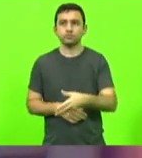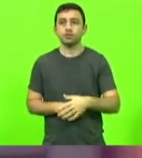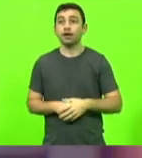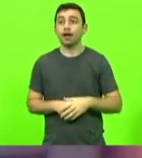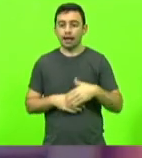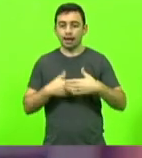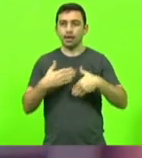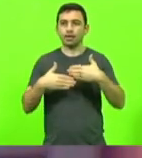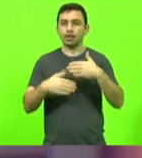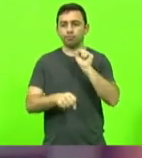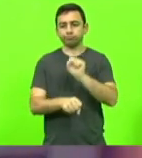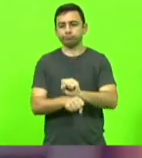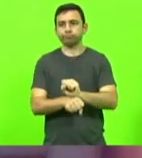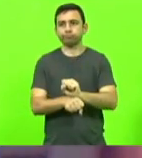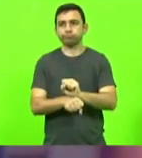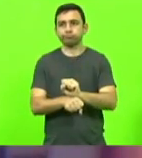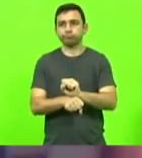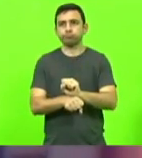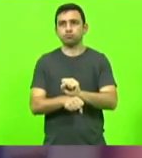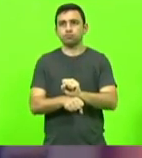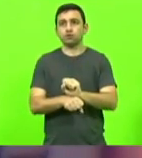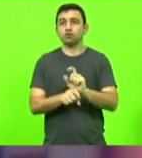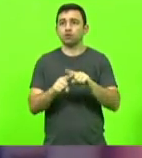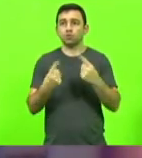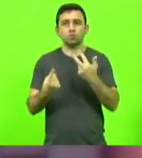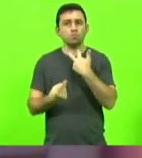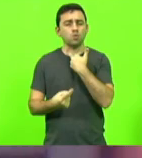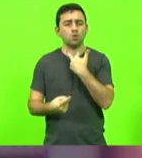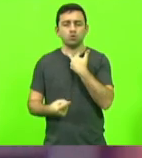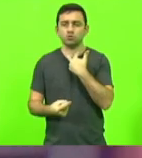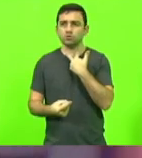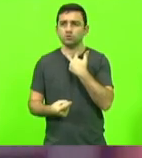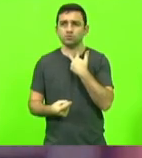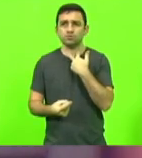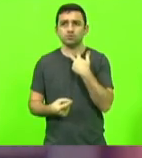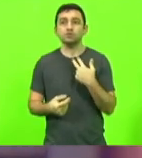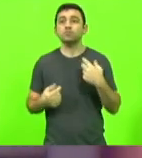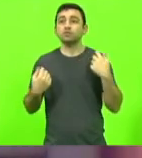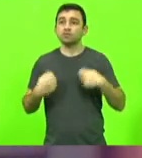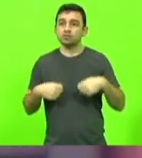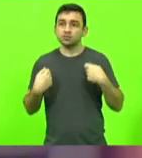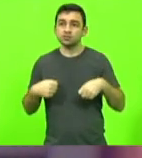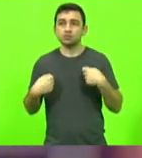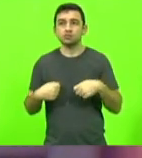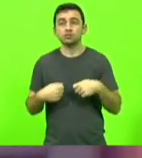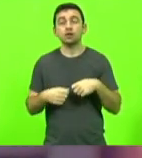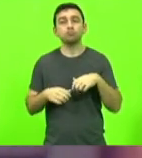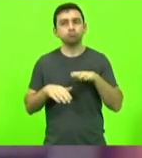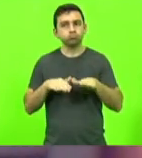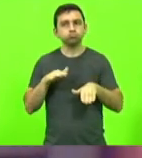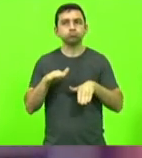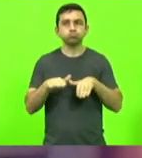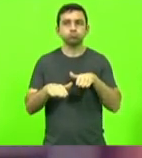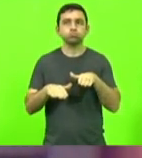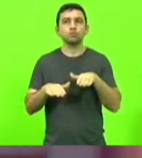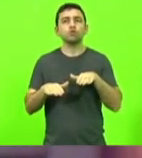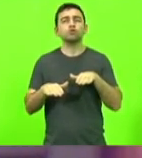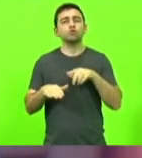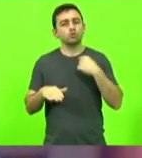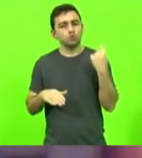como está. Nós não podemos permitir isso. Nós precisamos dar um passo para que, de